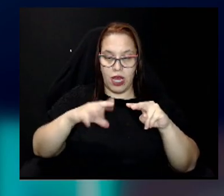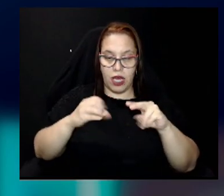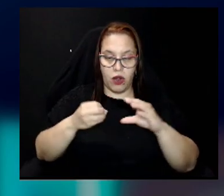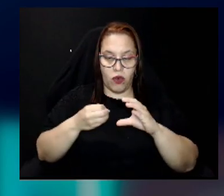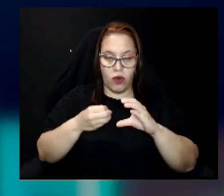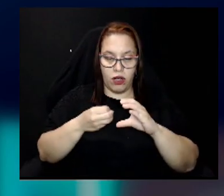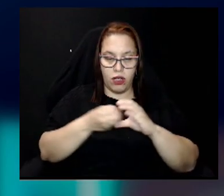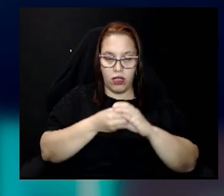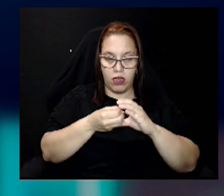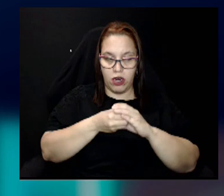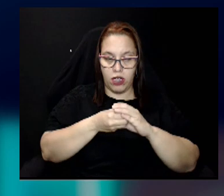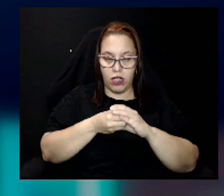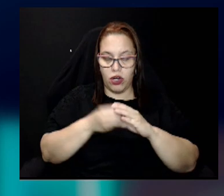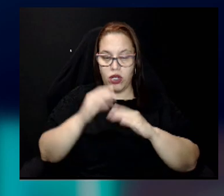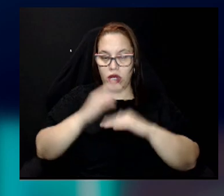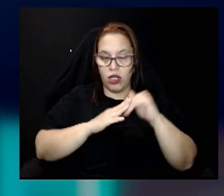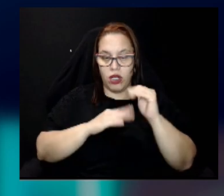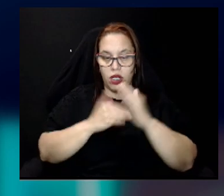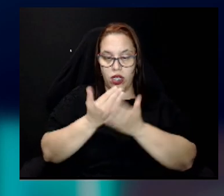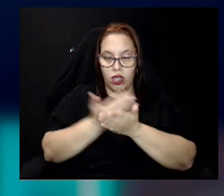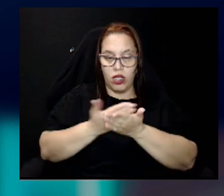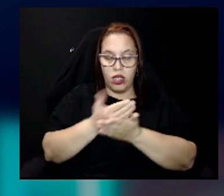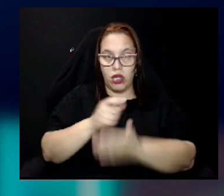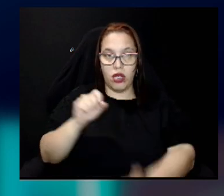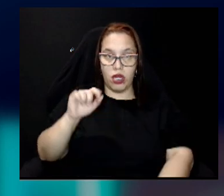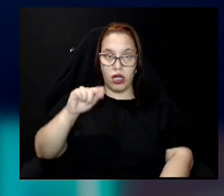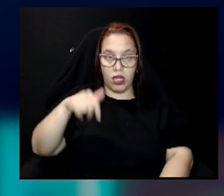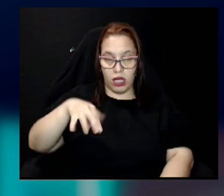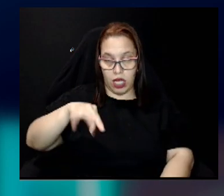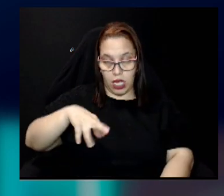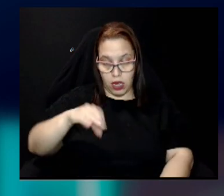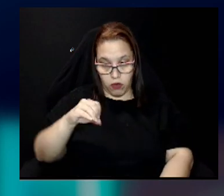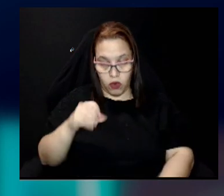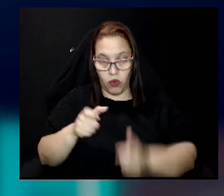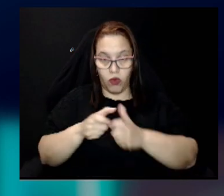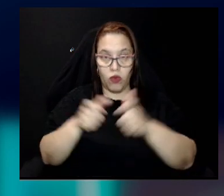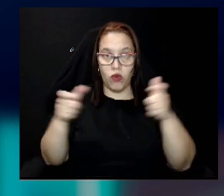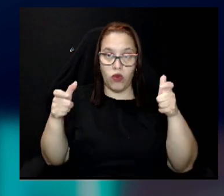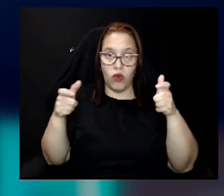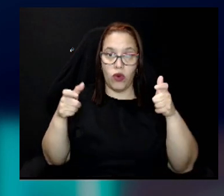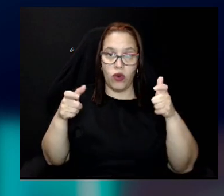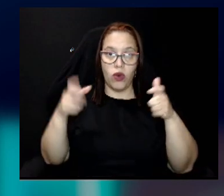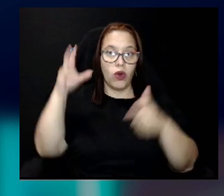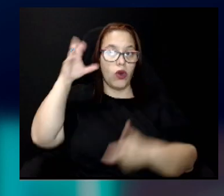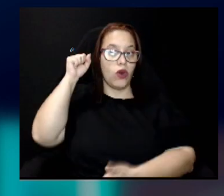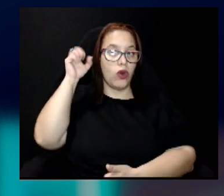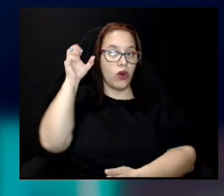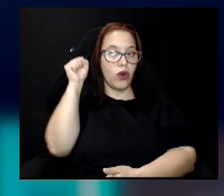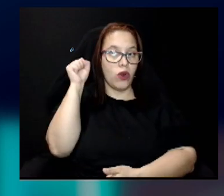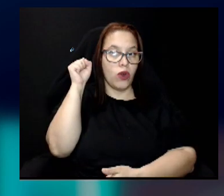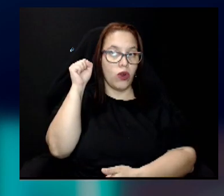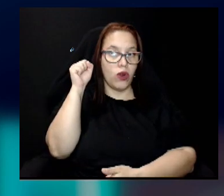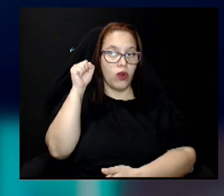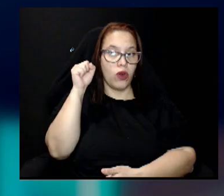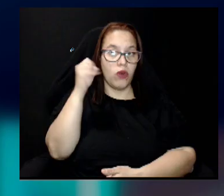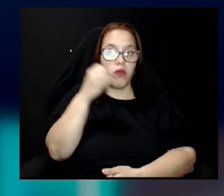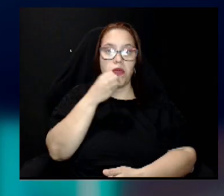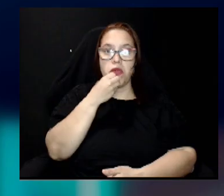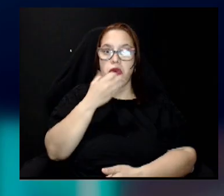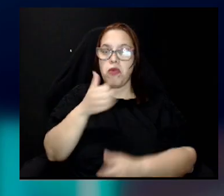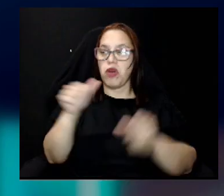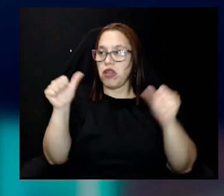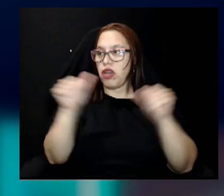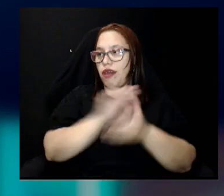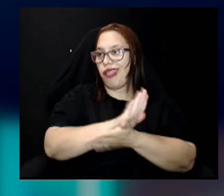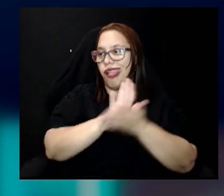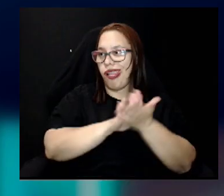a gente está saindo daquela quimioterapia que é ampla, que todo mundo escuta falar, né, que mata o que é bom e o que é ruim,